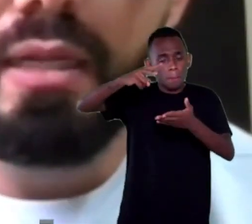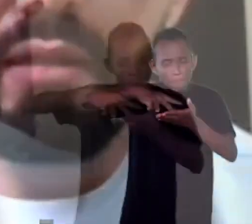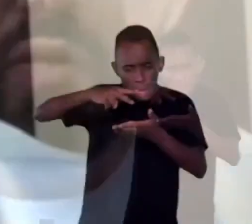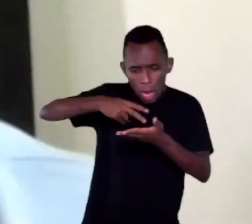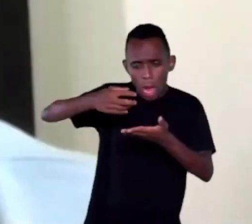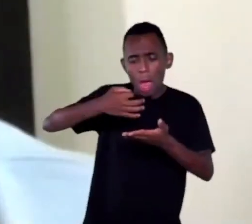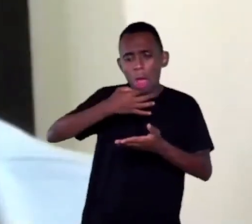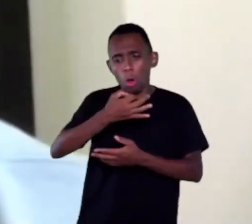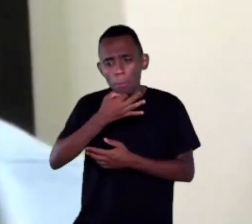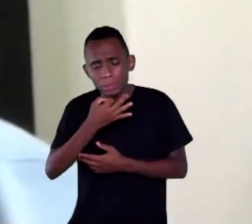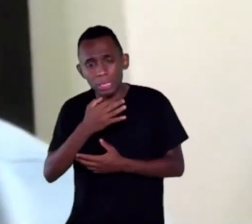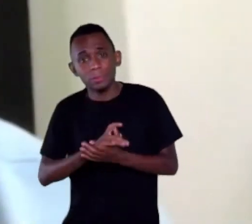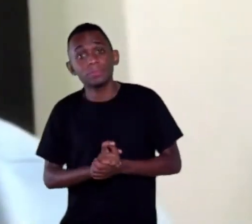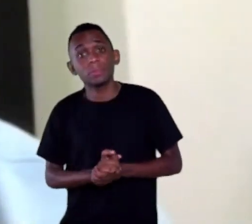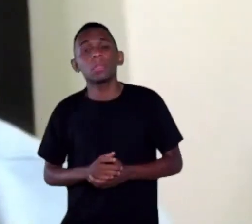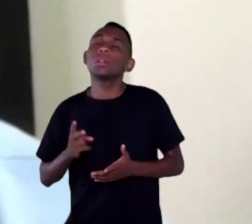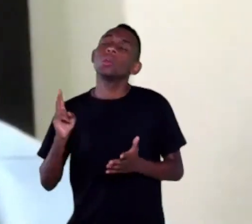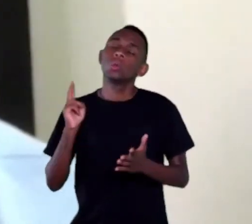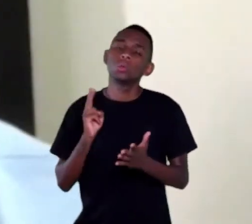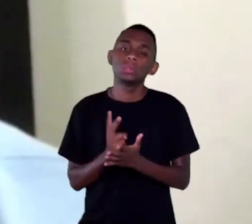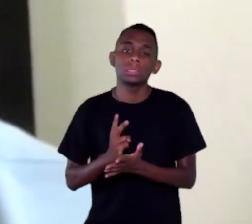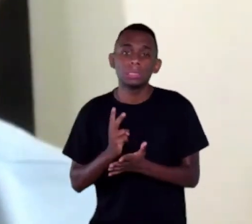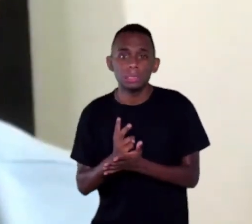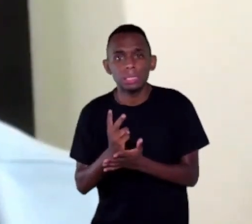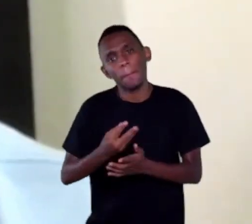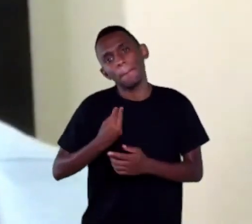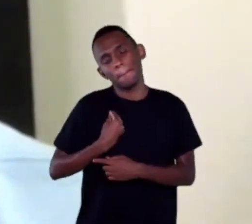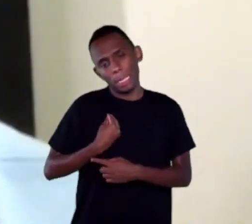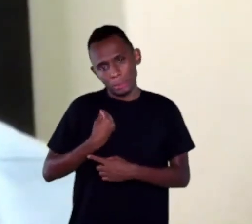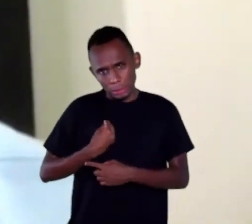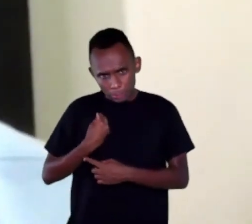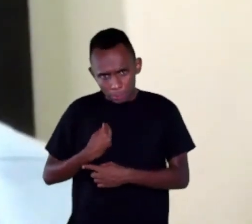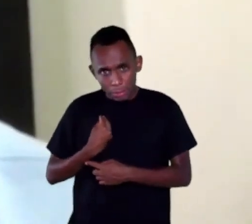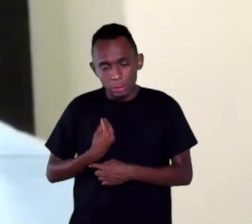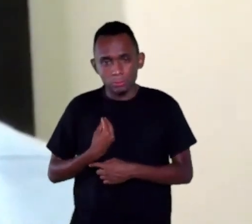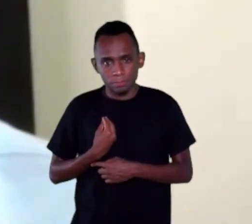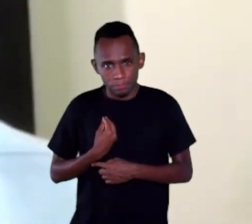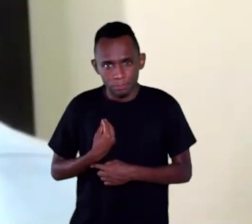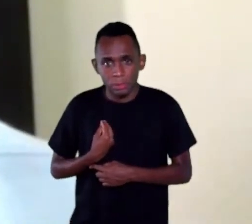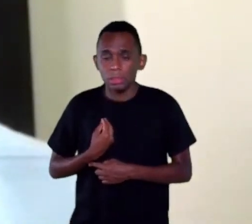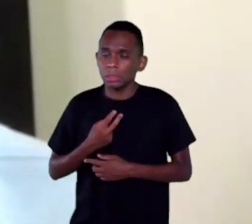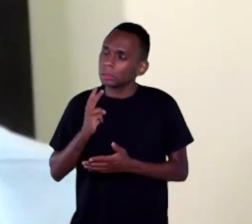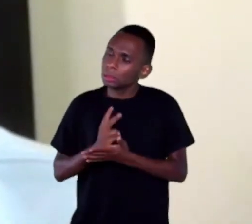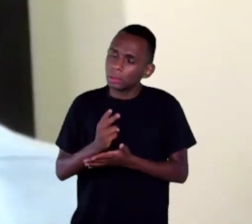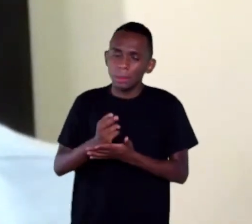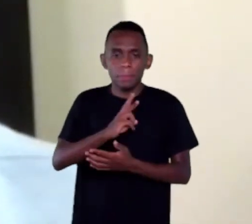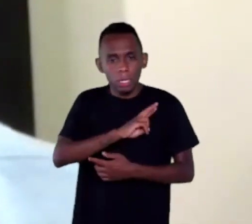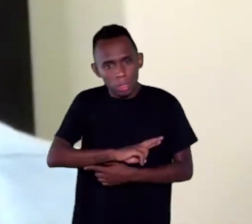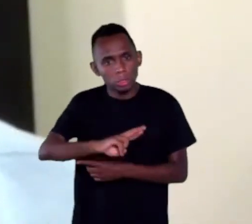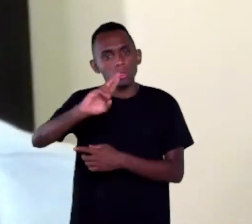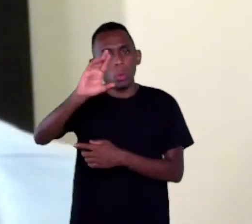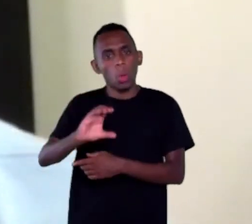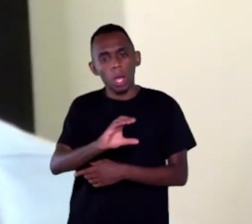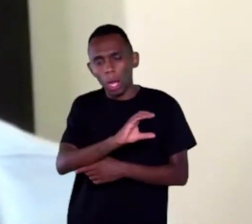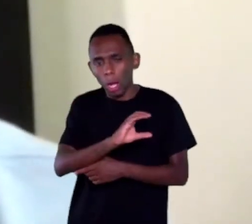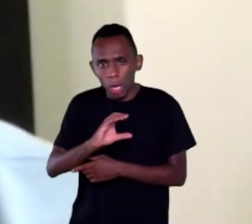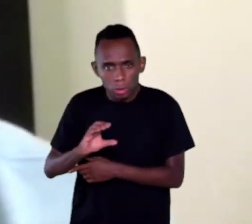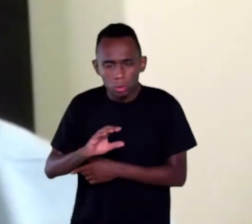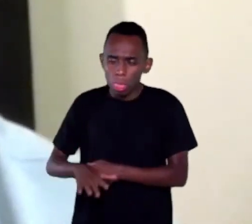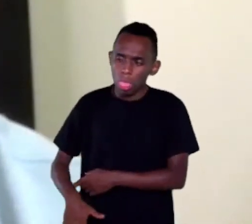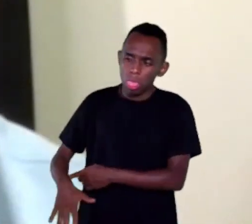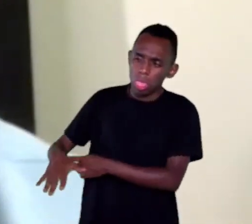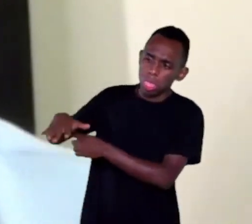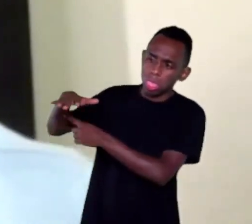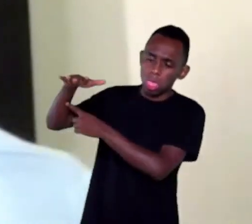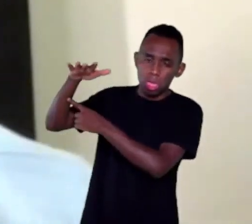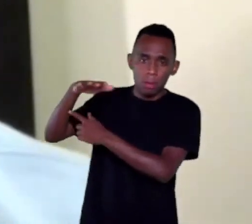comentarista. Então, eu estou sempre participando. Sempre fui muito católico, muito, desde criança. Então, assim,